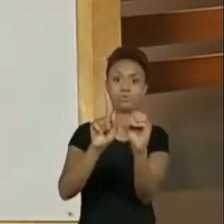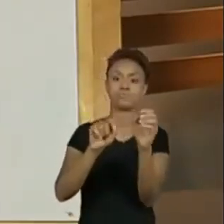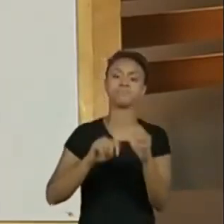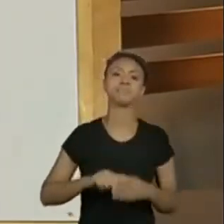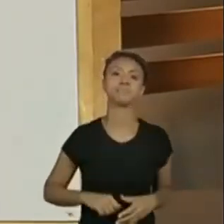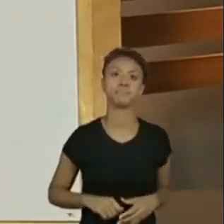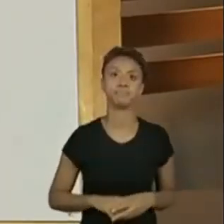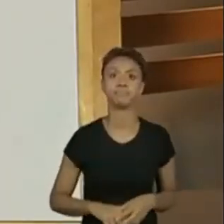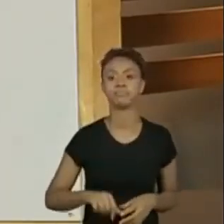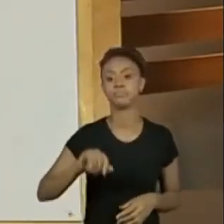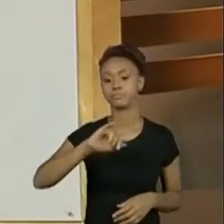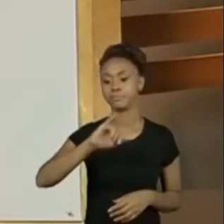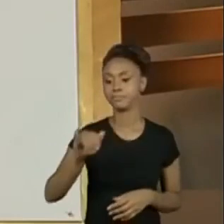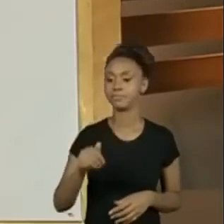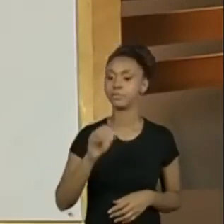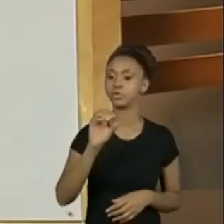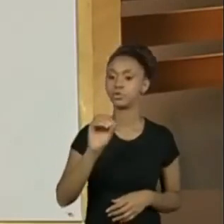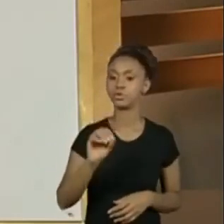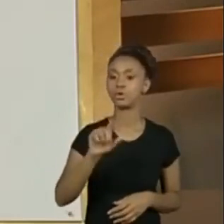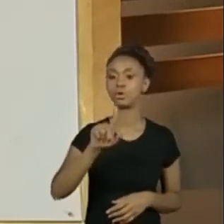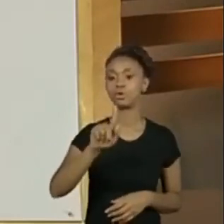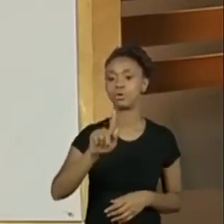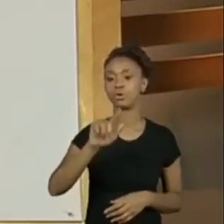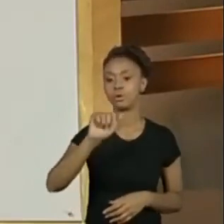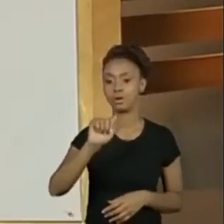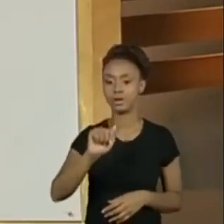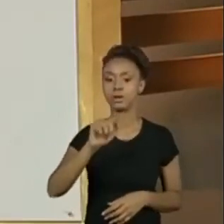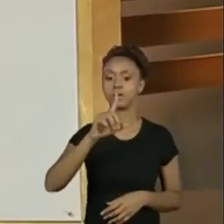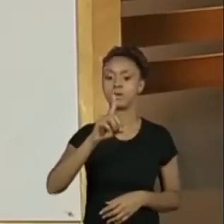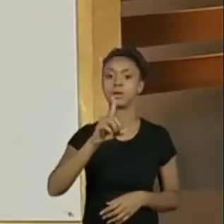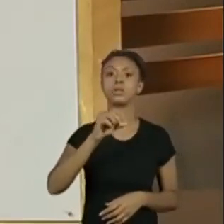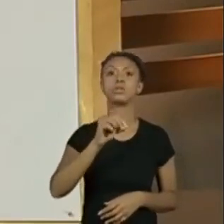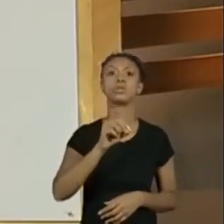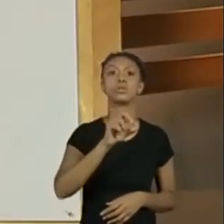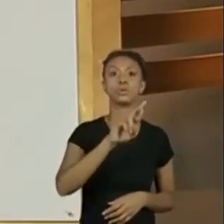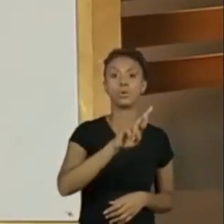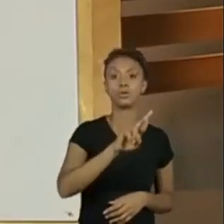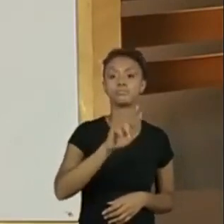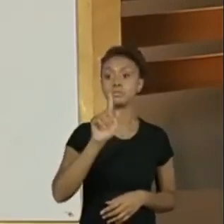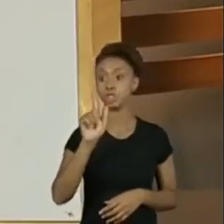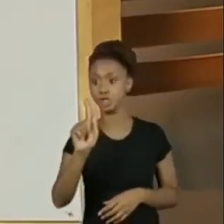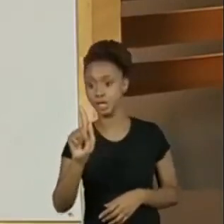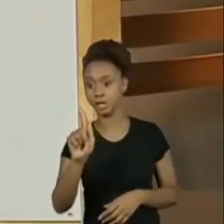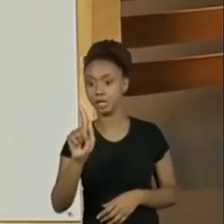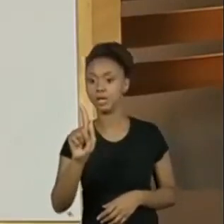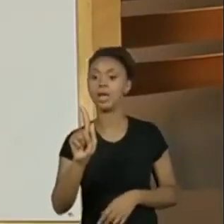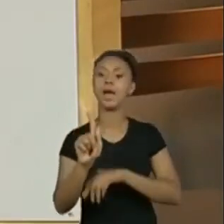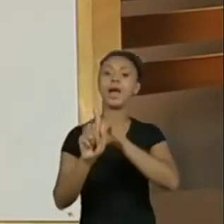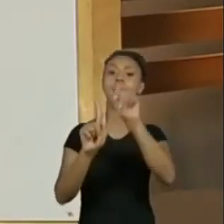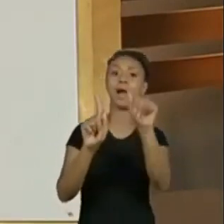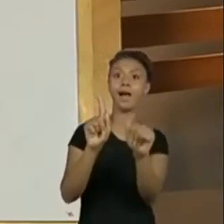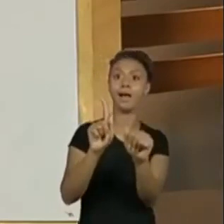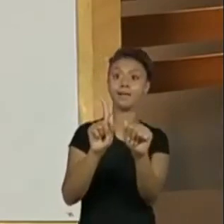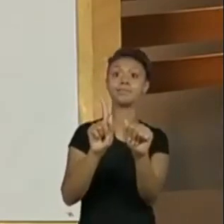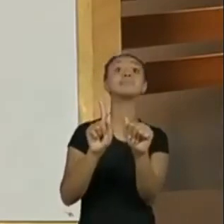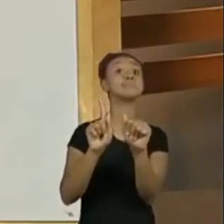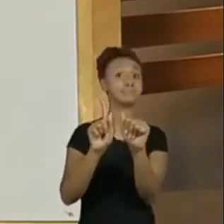Na palavra jogador, depois do G, vem a letra? A letra A.